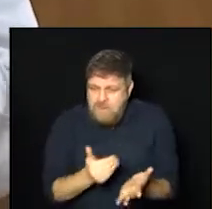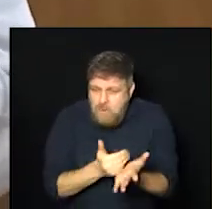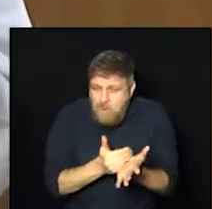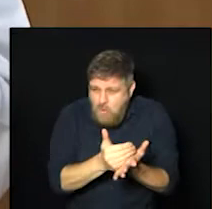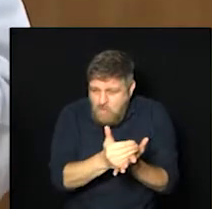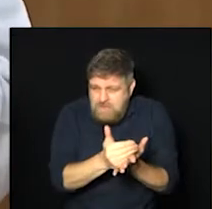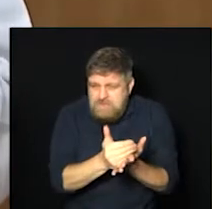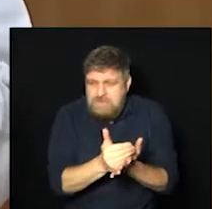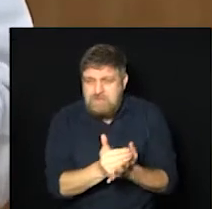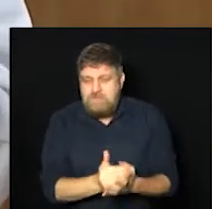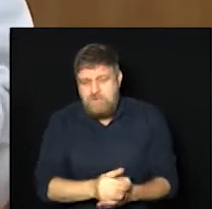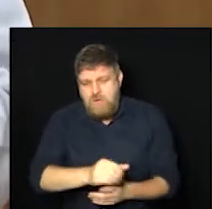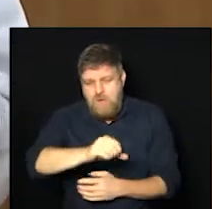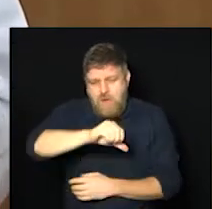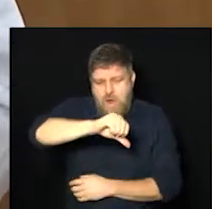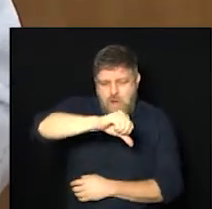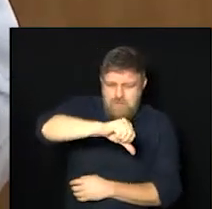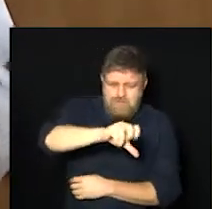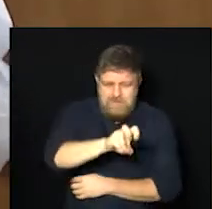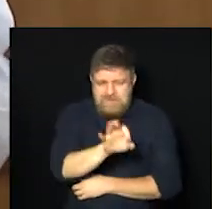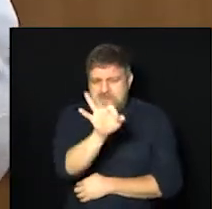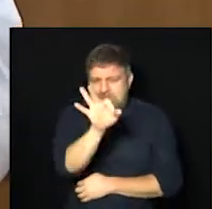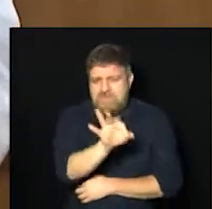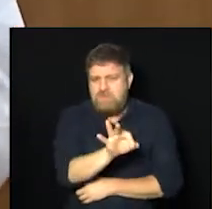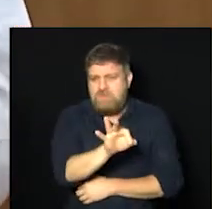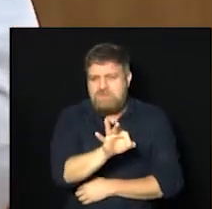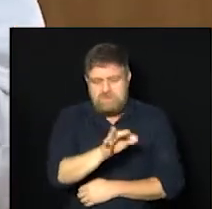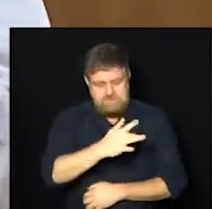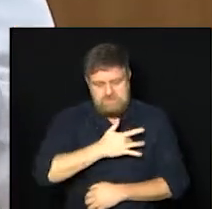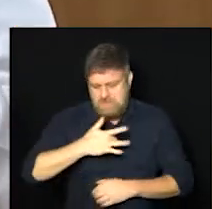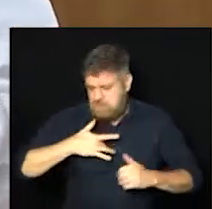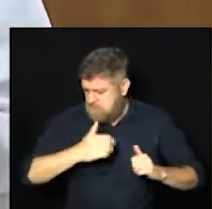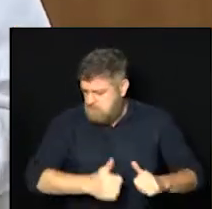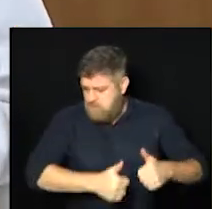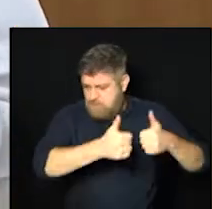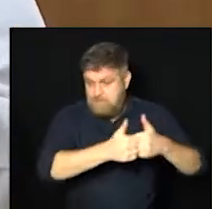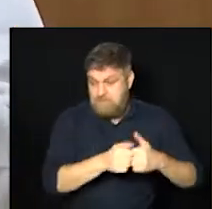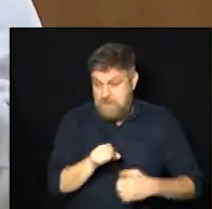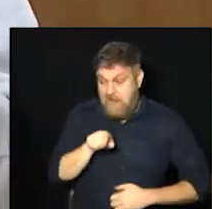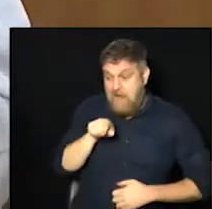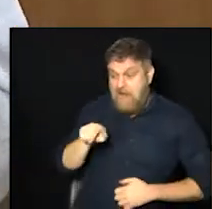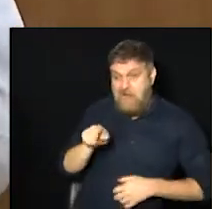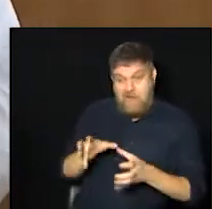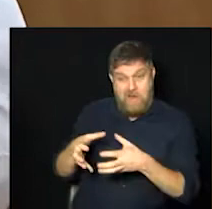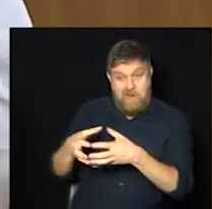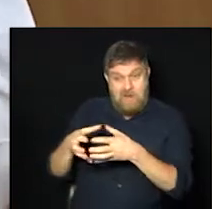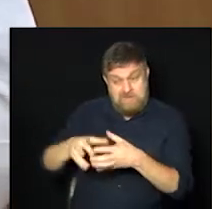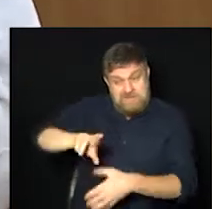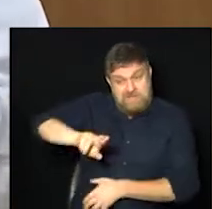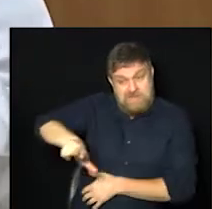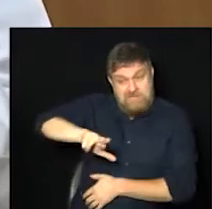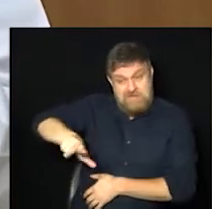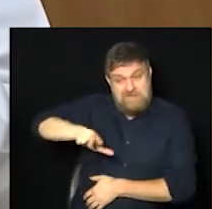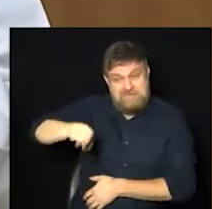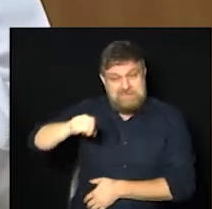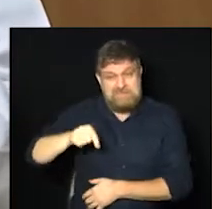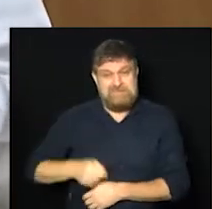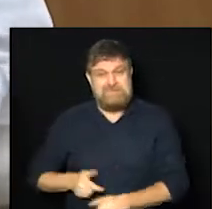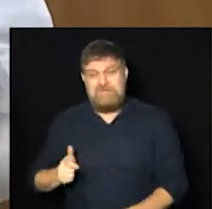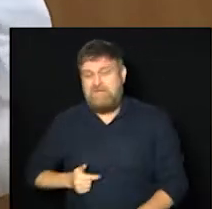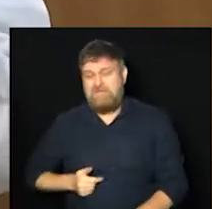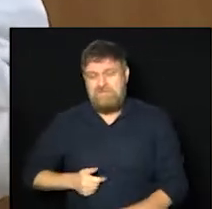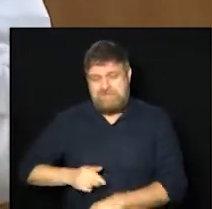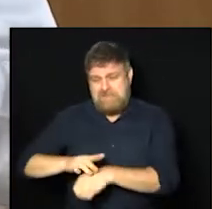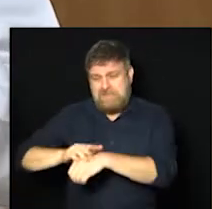praticamente 90% e 95%. O outro tipo de linfoma, que é o linfoma não-Hodgkin, é uma doença muito